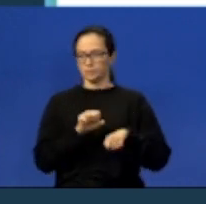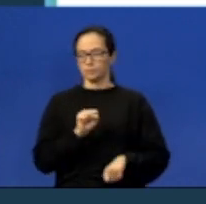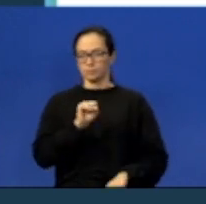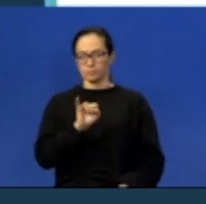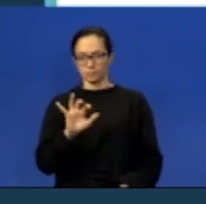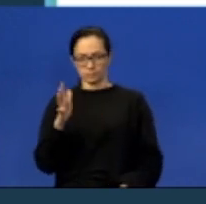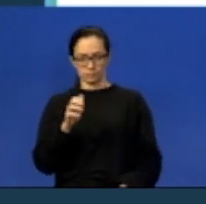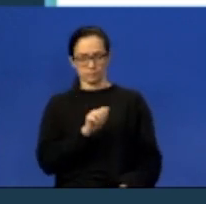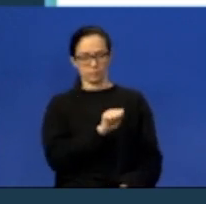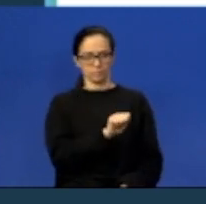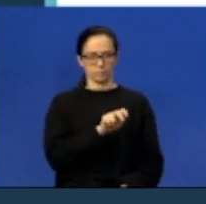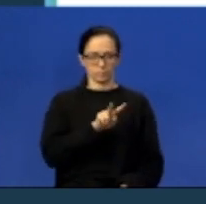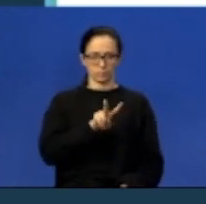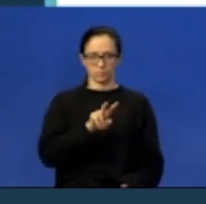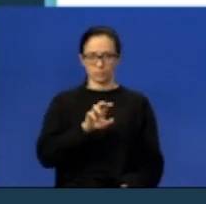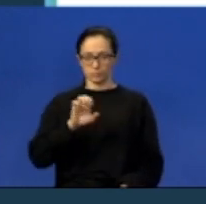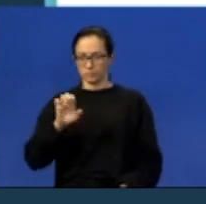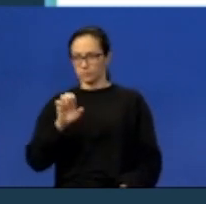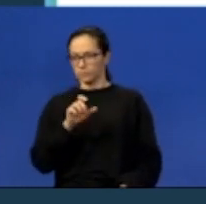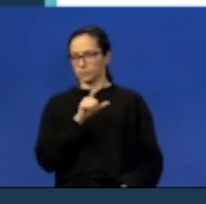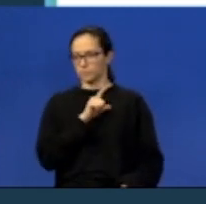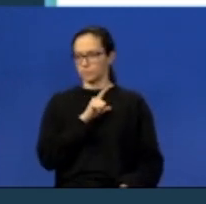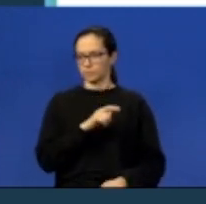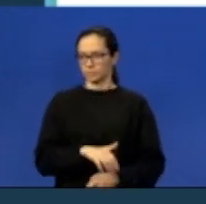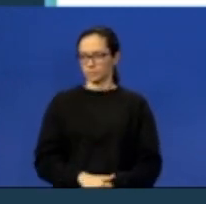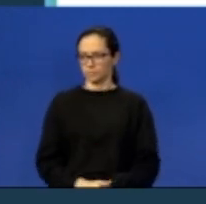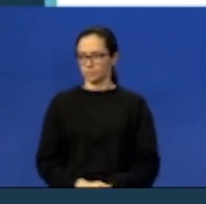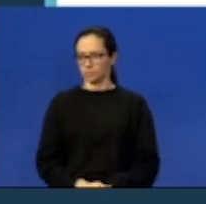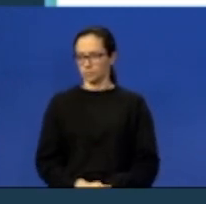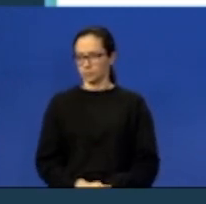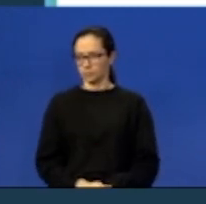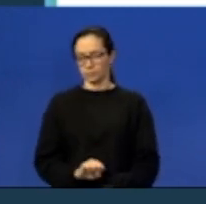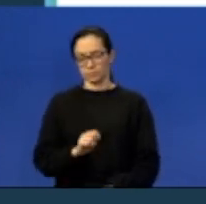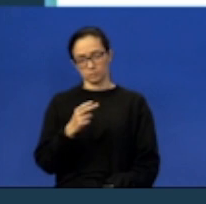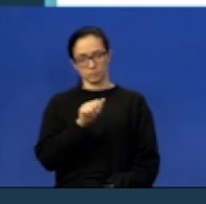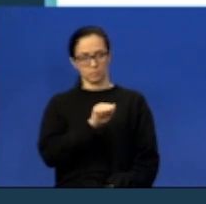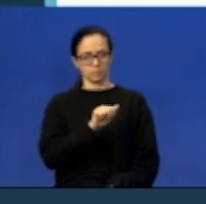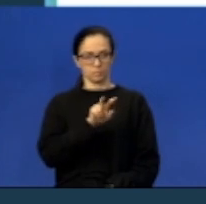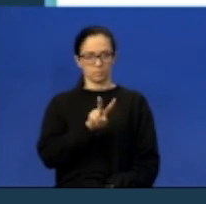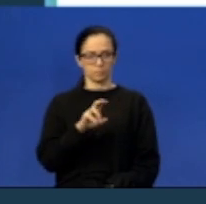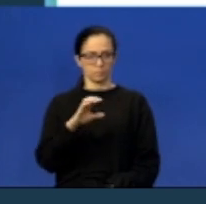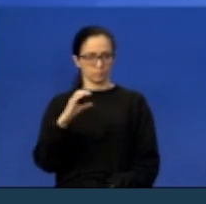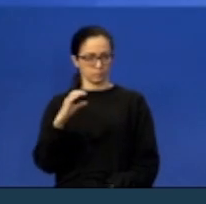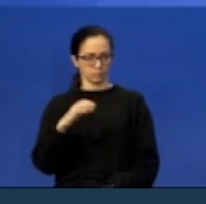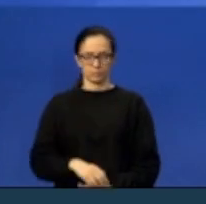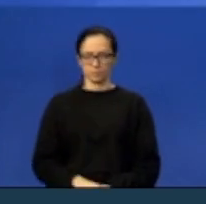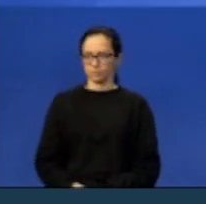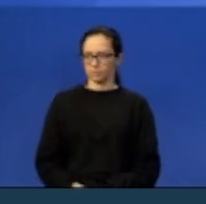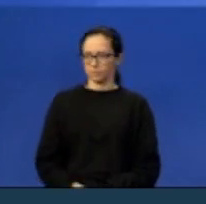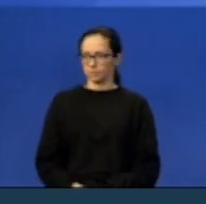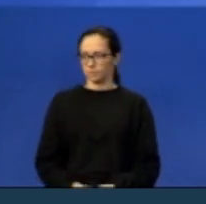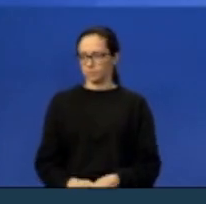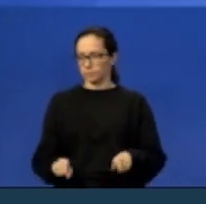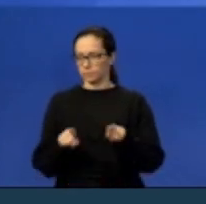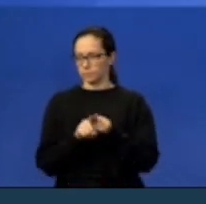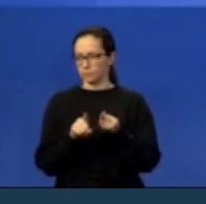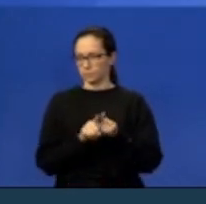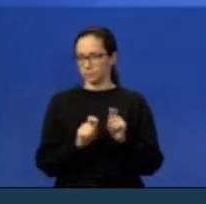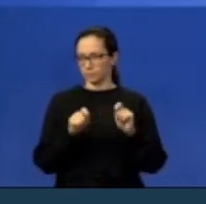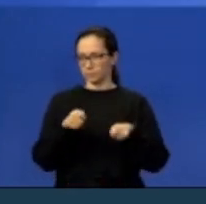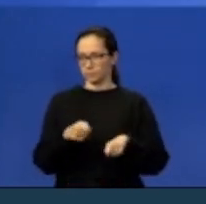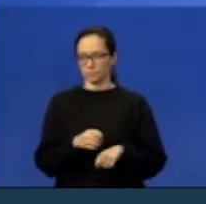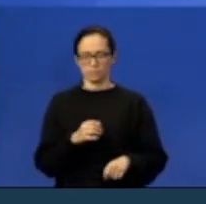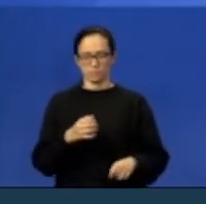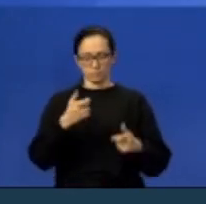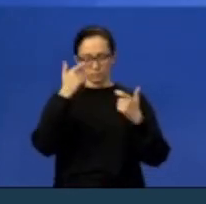para o diagnóstico do acidente vascular encefálico, também chamado de acidente vascular cerebral ou derrame cerebral, e também, por exemplo, em